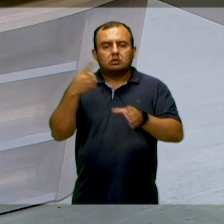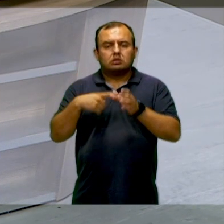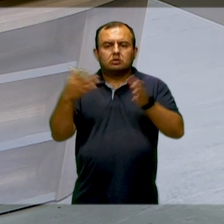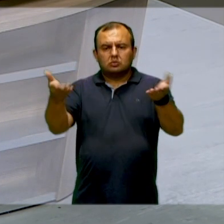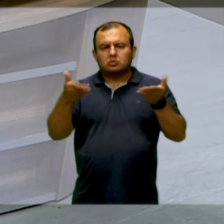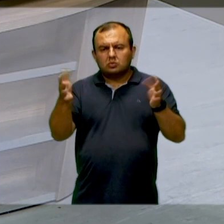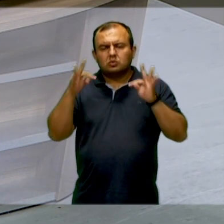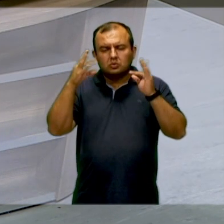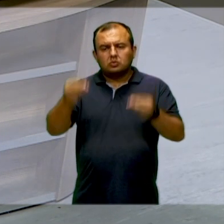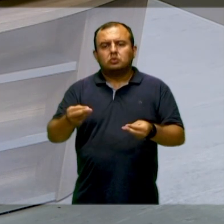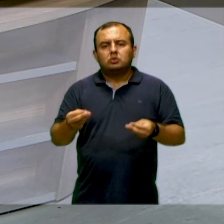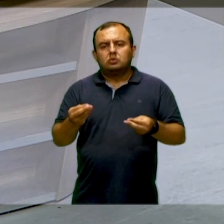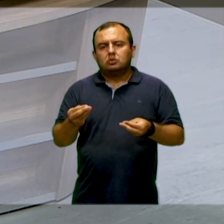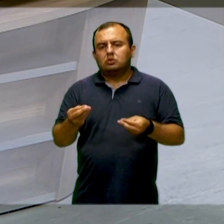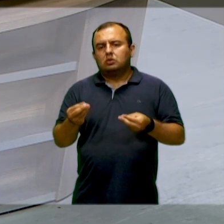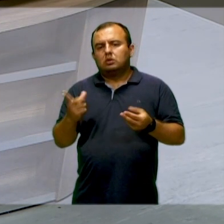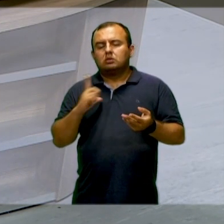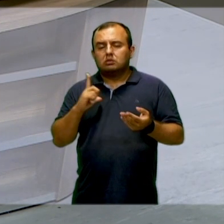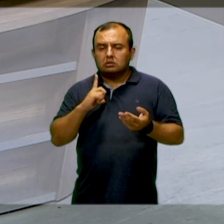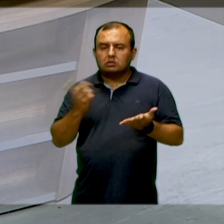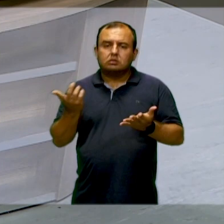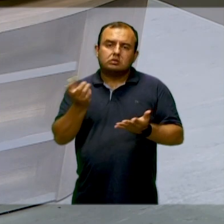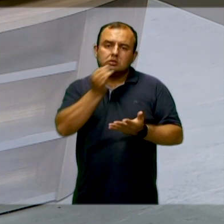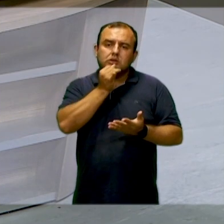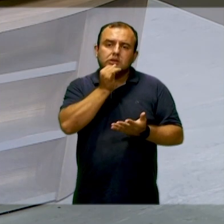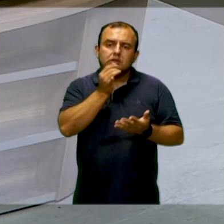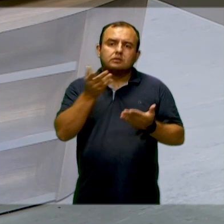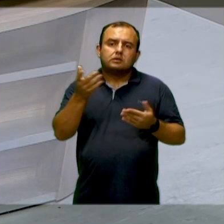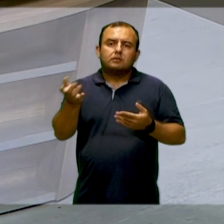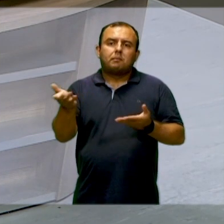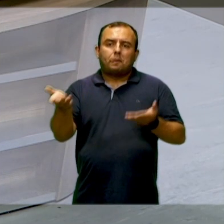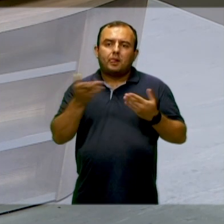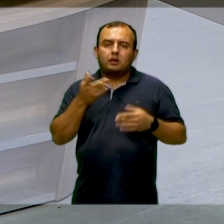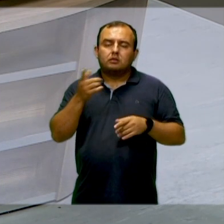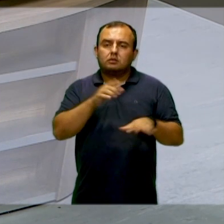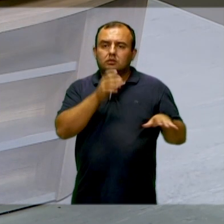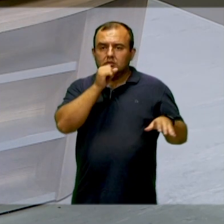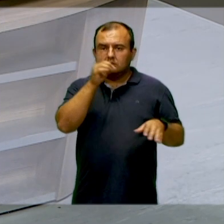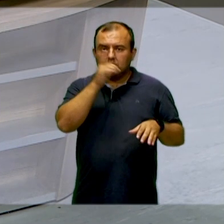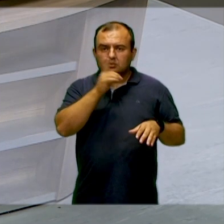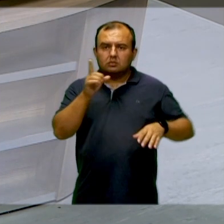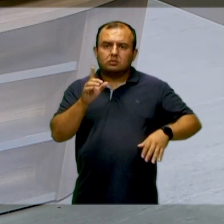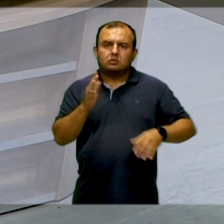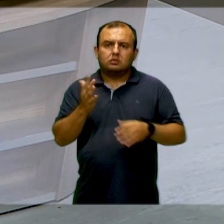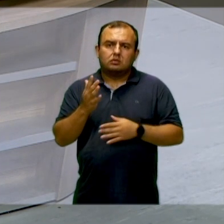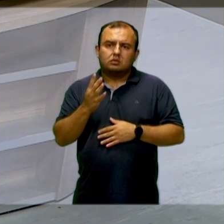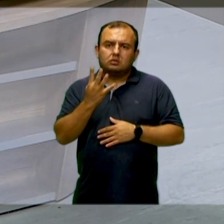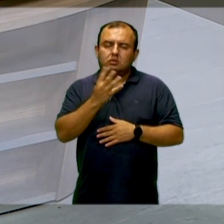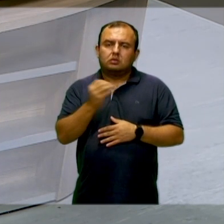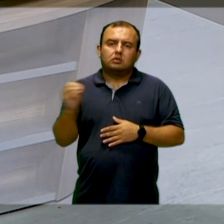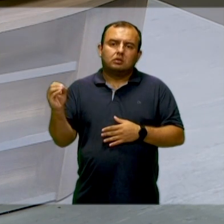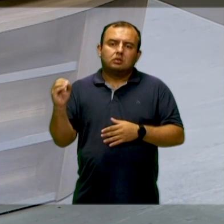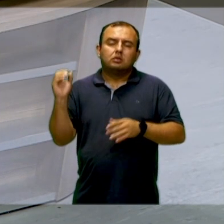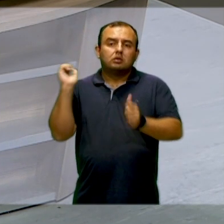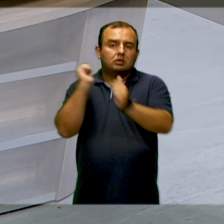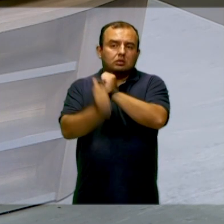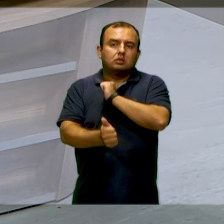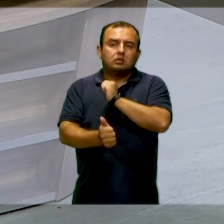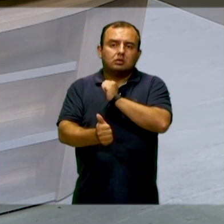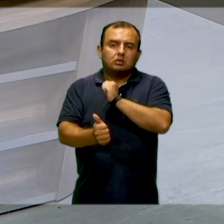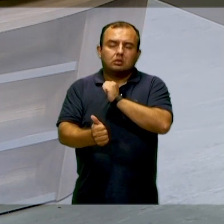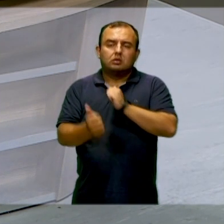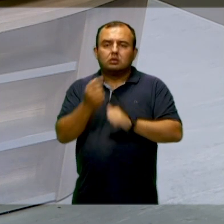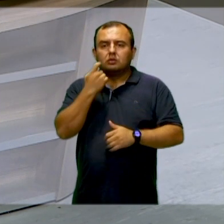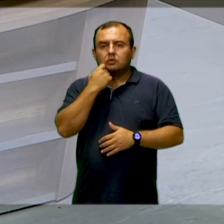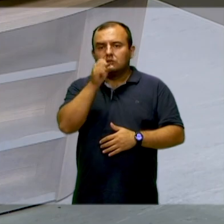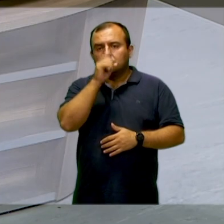em todas as nossas vocações. Nós, por exemplo, aqui recebemos nesse final de semana pelo menos 400 atletas, ficaram aqui